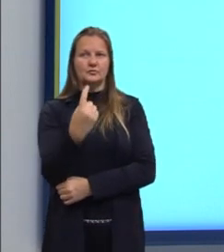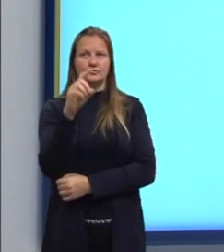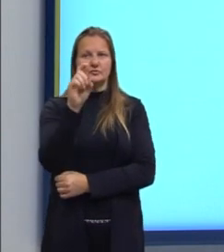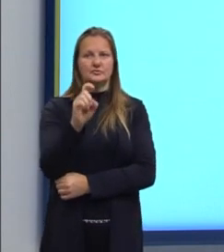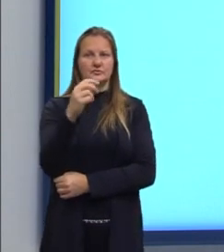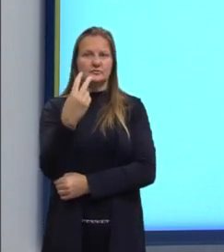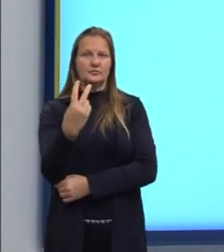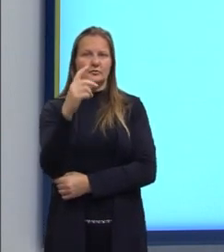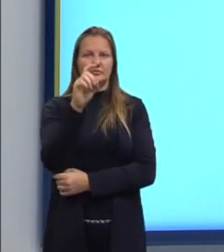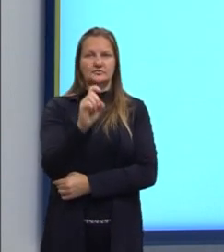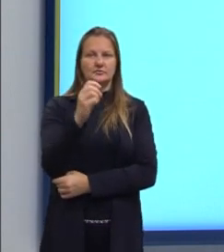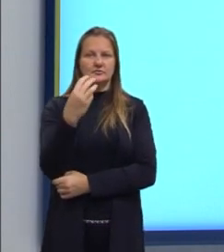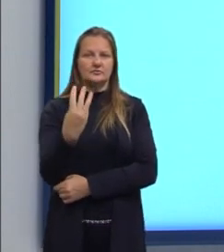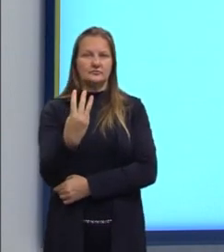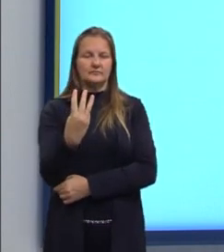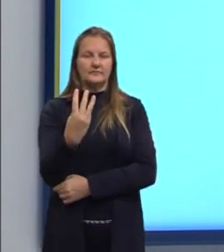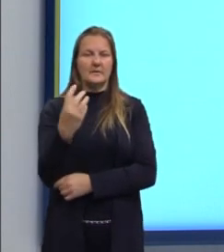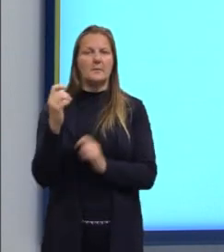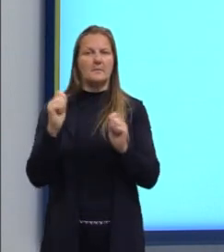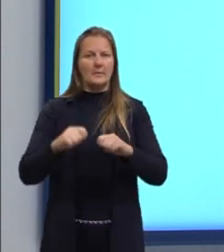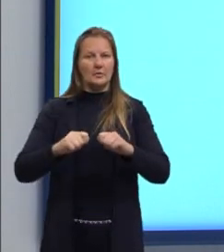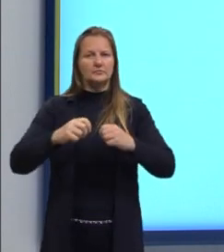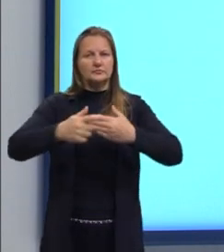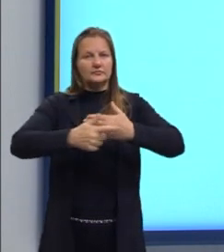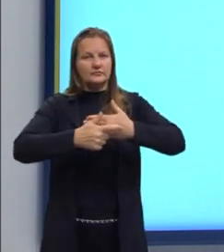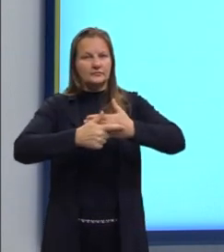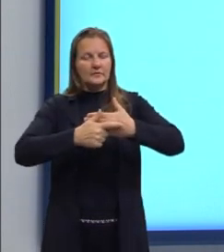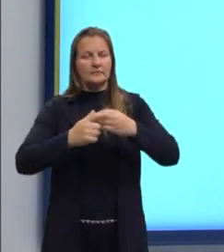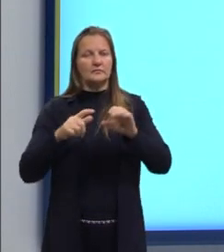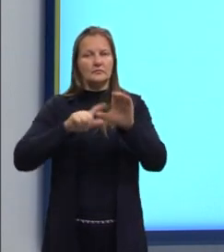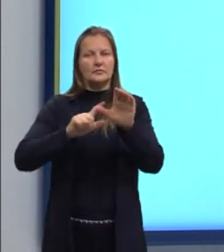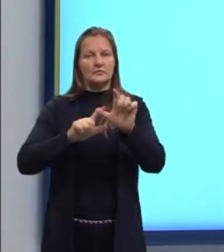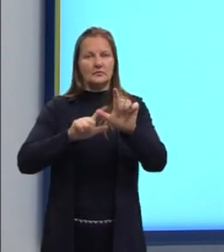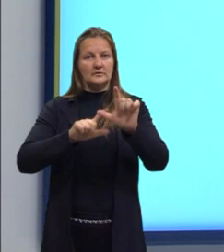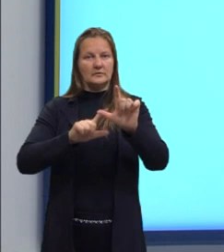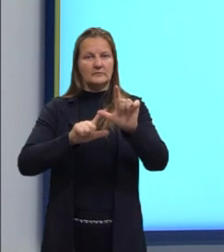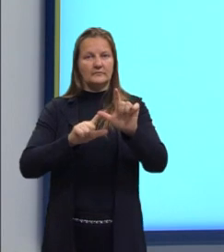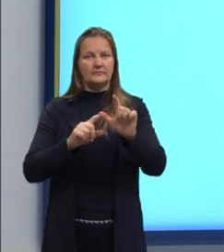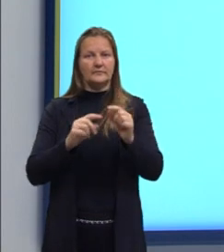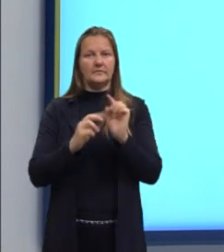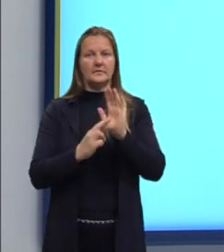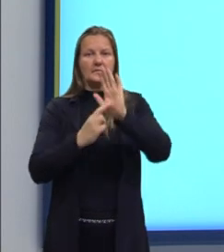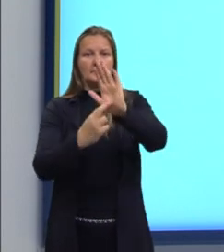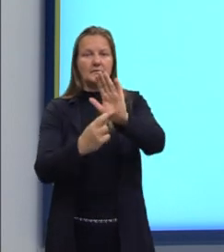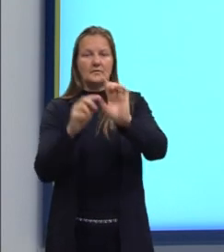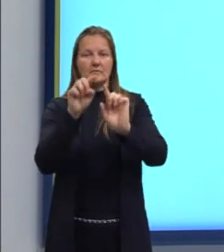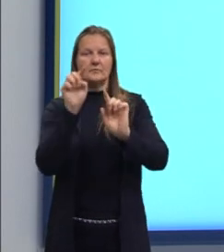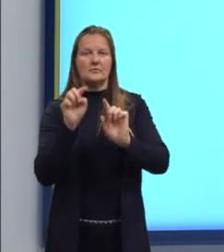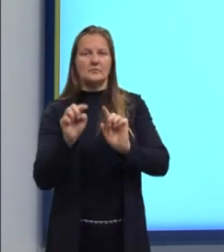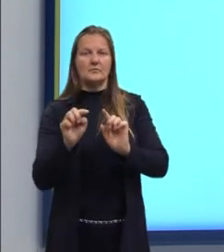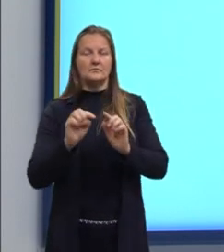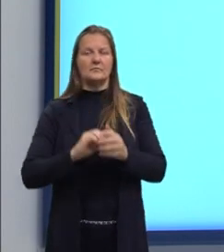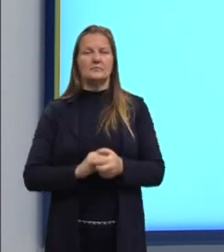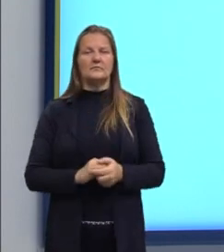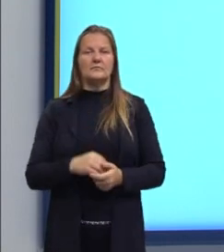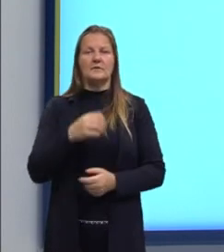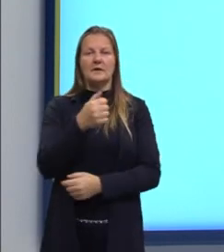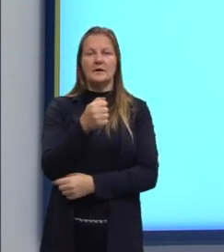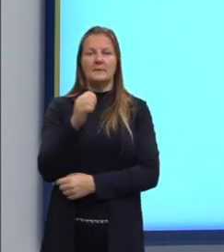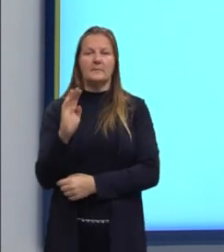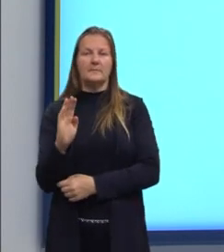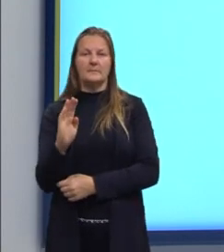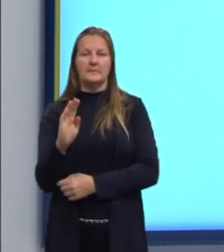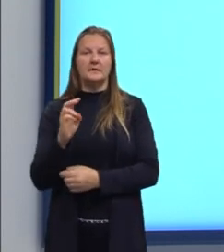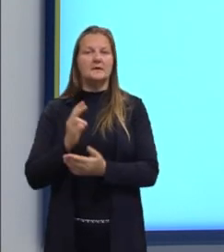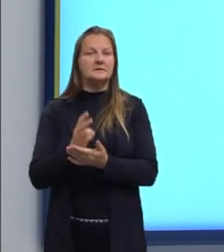X2 o X3 que podem assumir diferentes letrinhas né representando assim incógnitas e o a e o